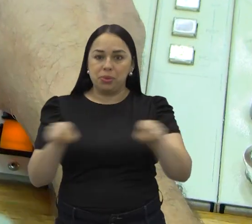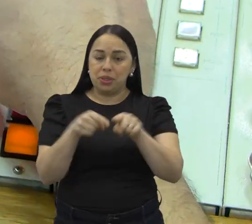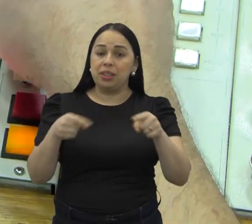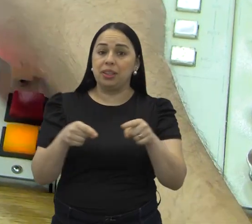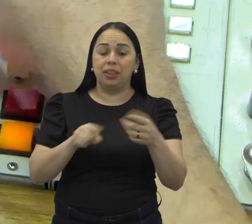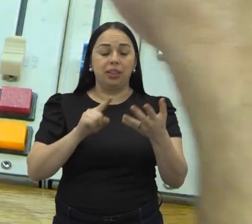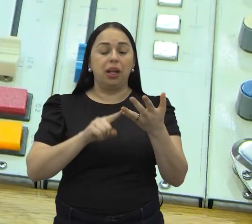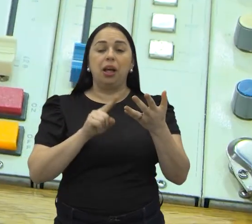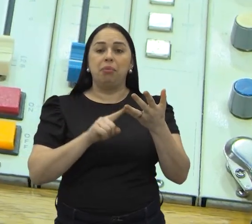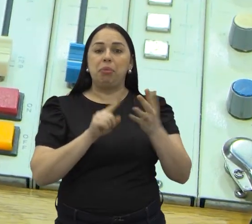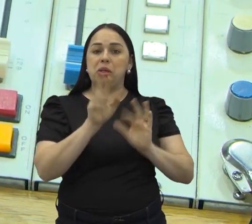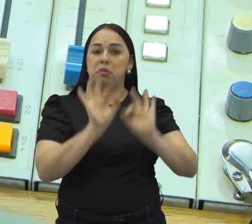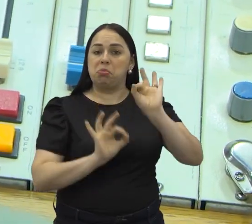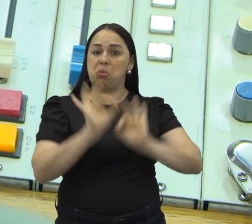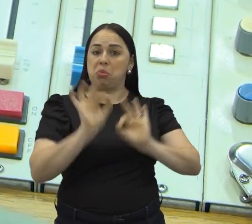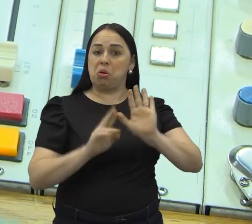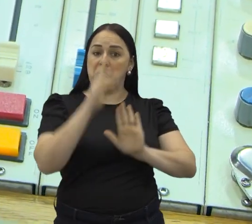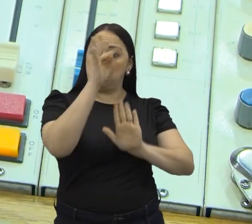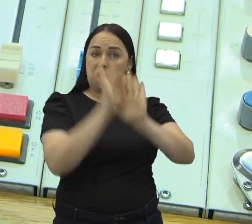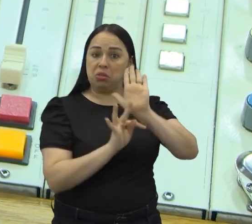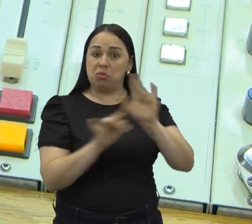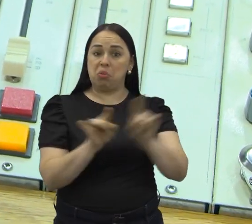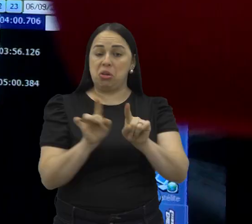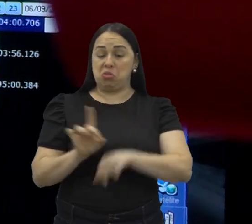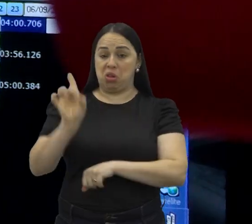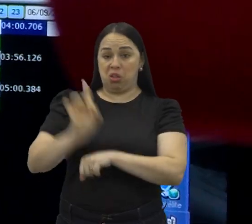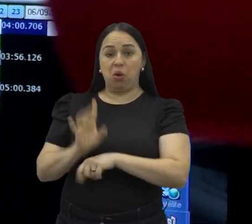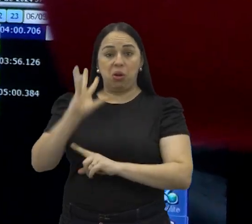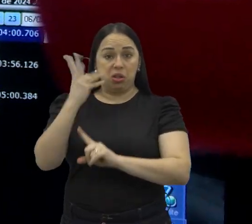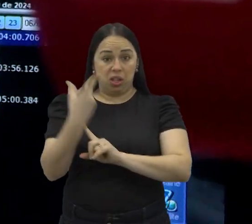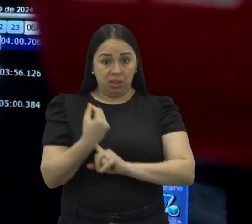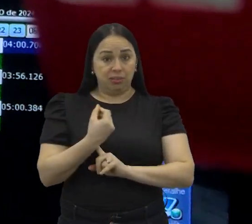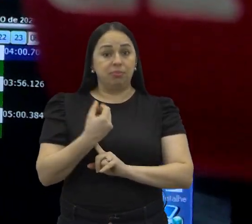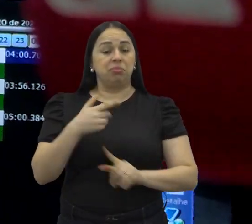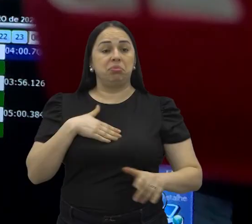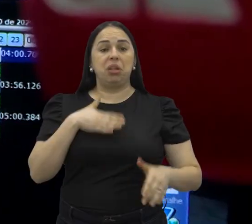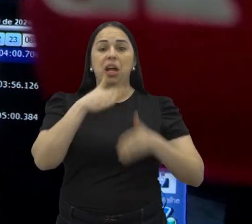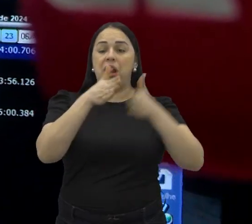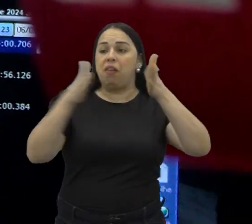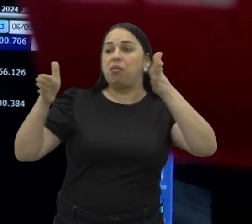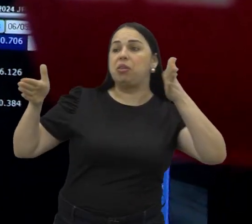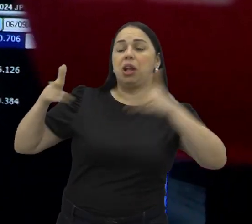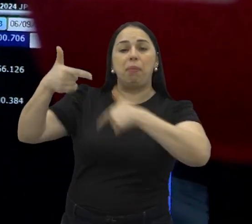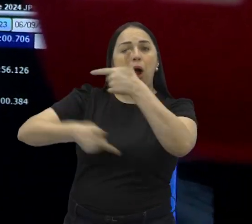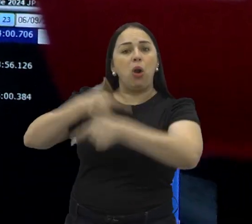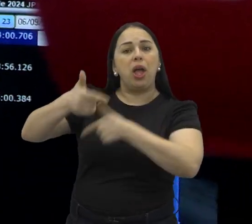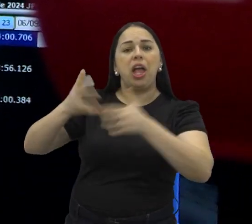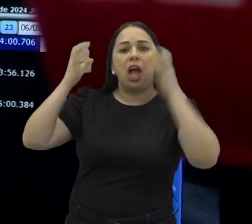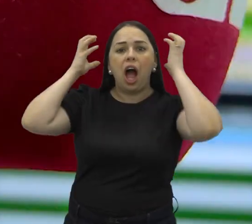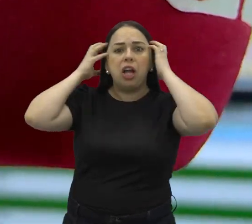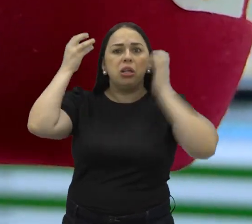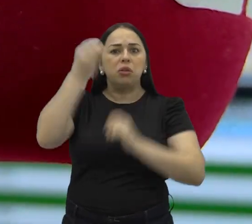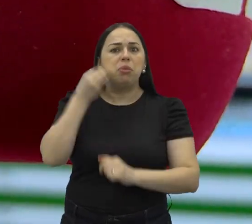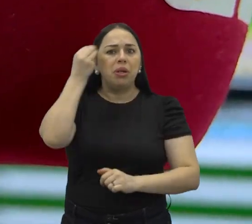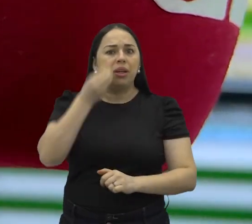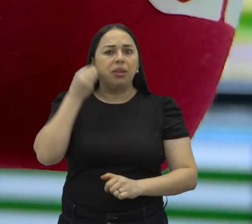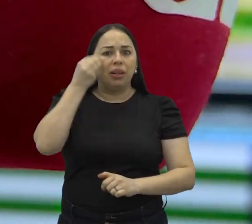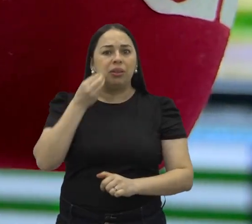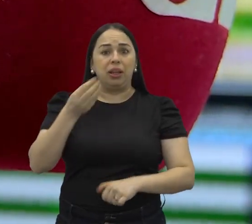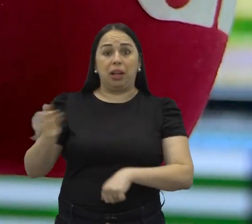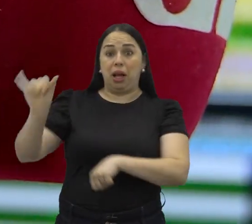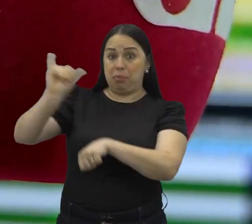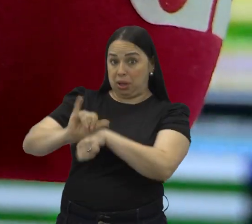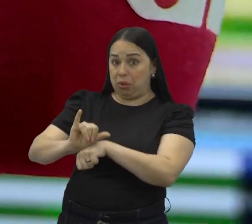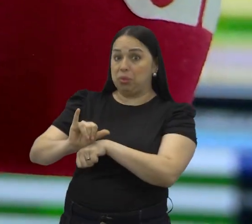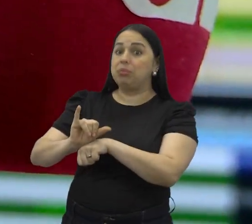musical e digital, redator e até diretor artístico. Passou por grandes rádios aqui da cidade, teve experiência de trabalhar